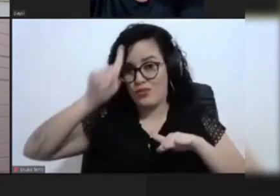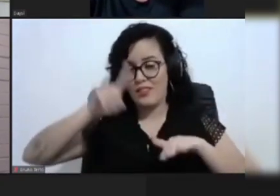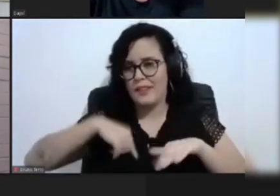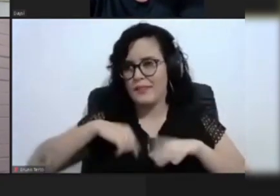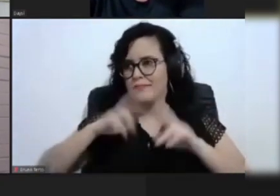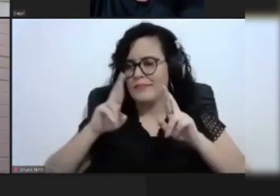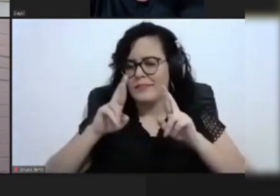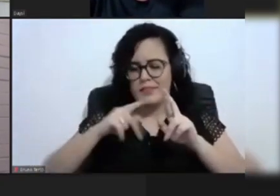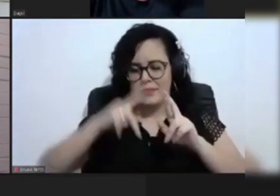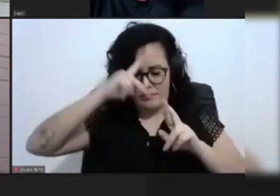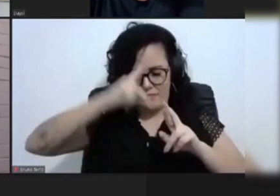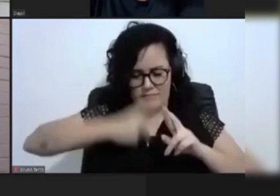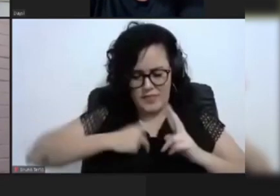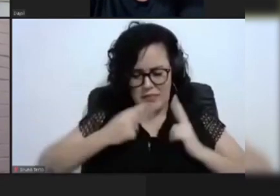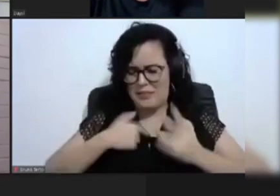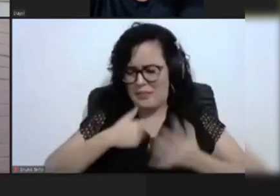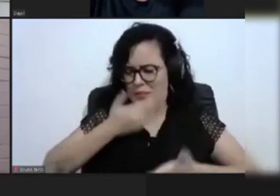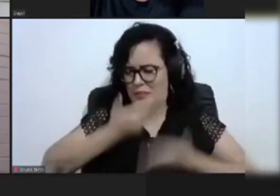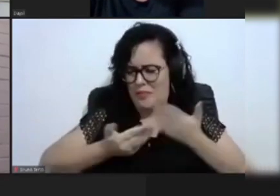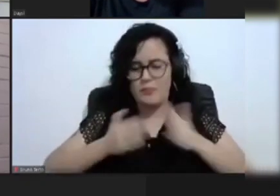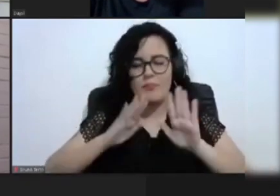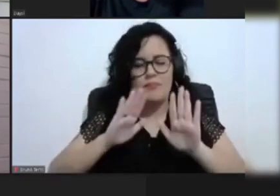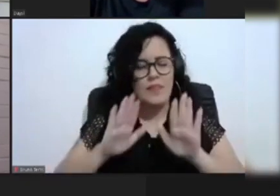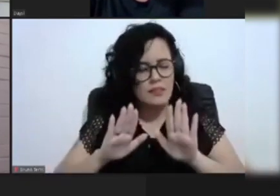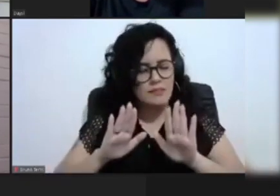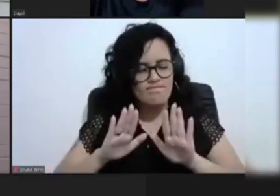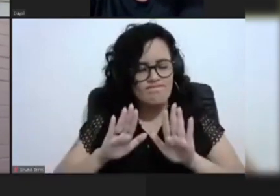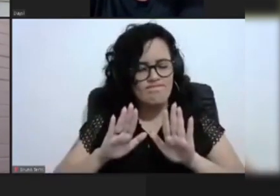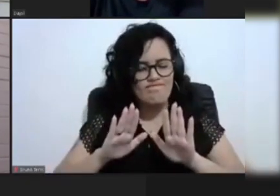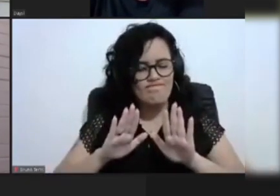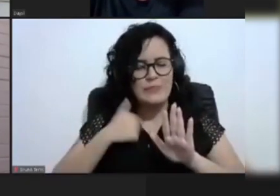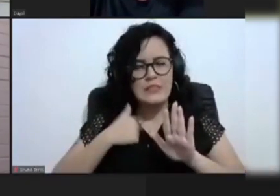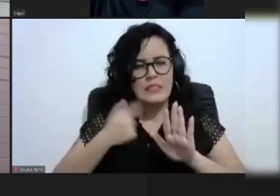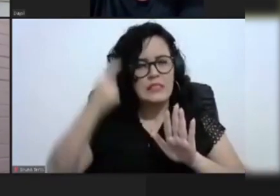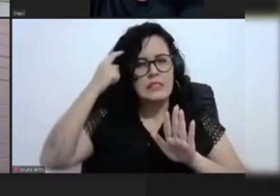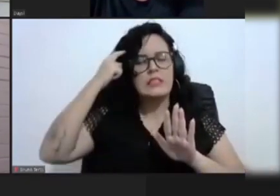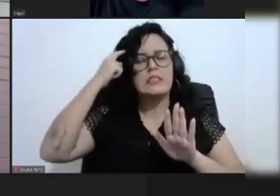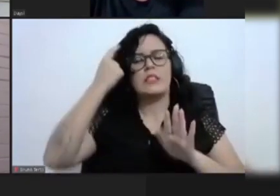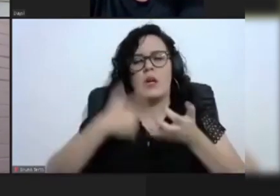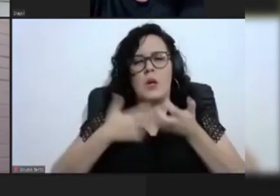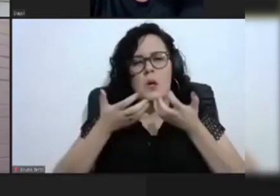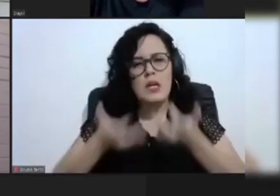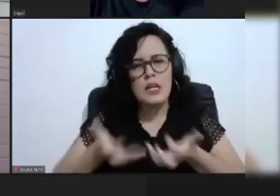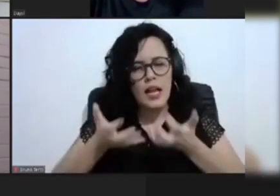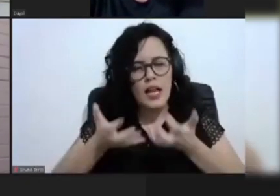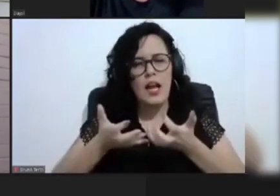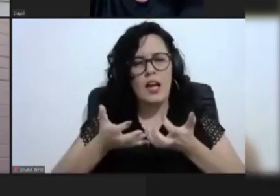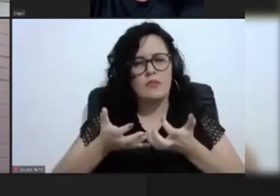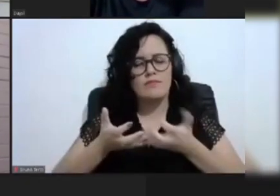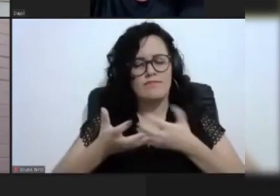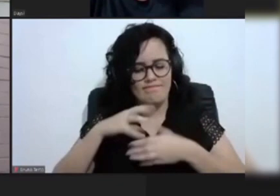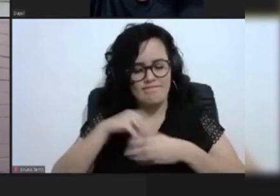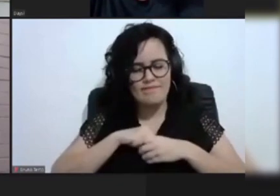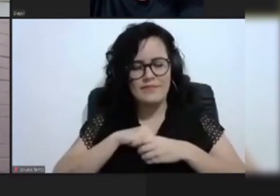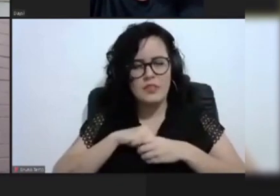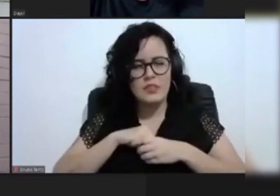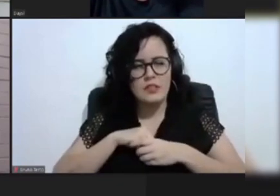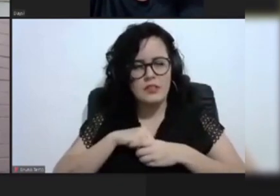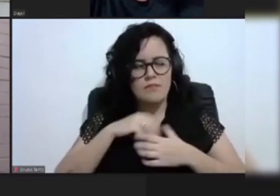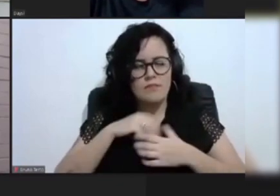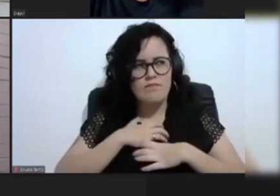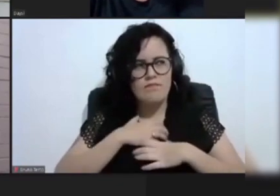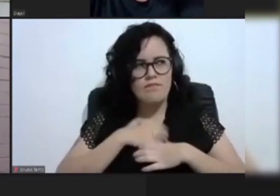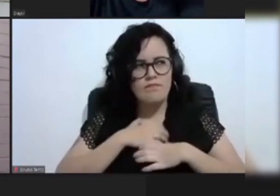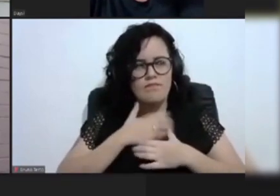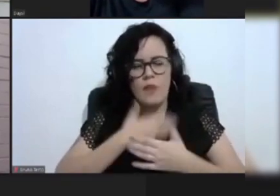mesma. Mas eu quero, assim, por dentro ali, alguma coisa em mim diz que eu quero